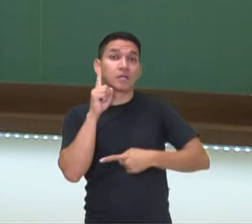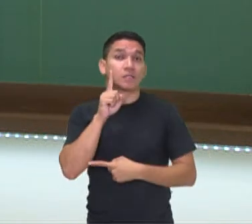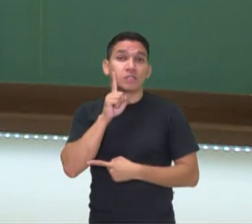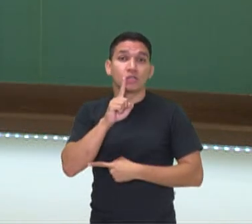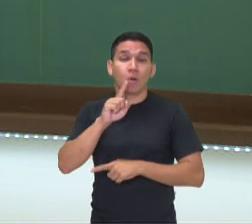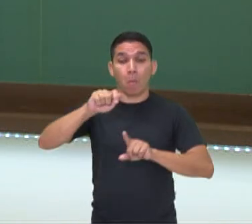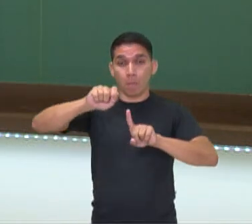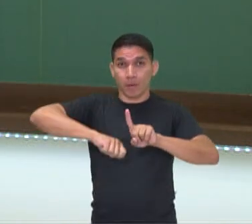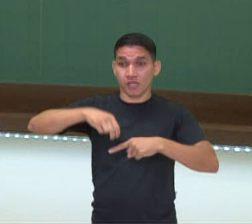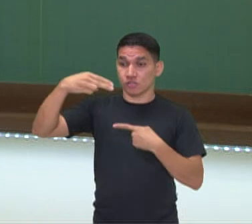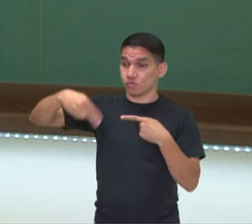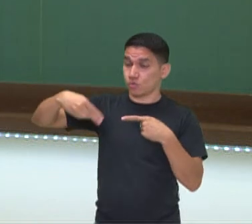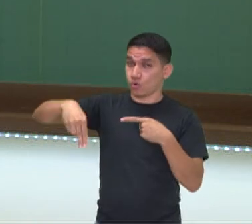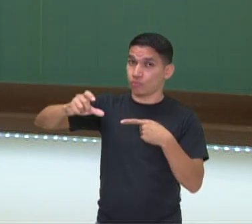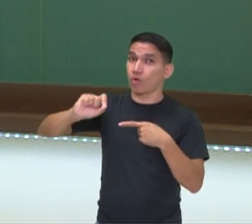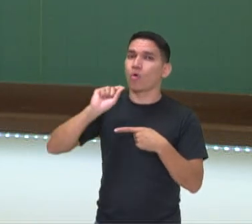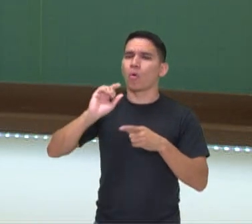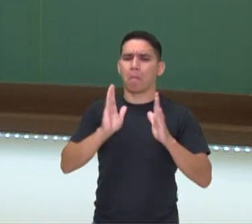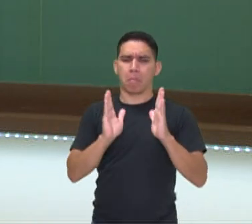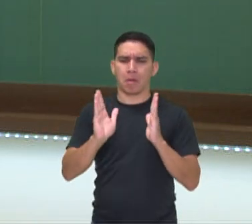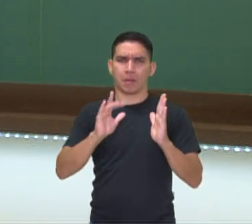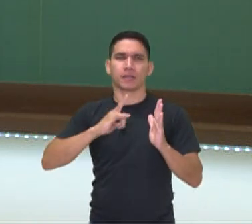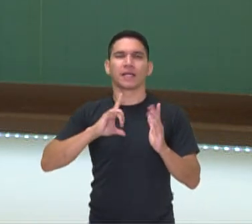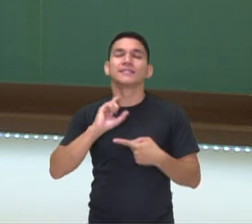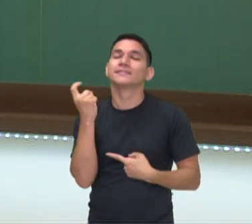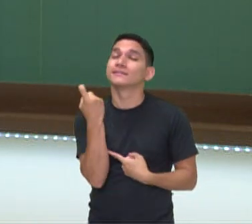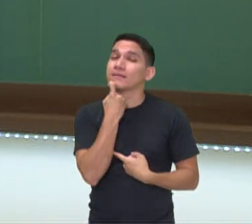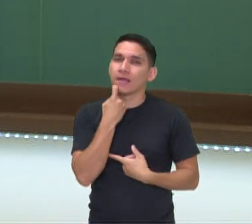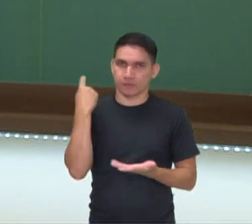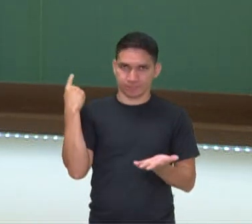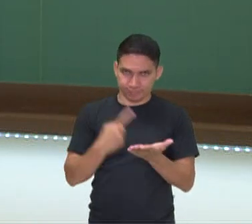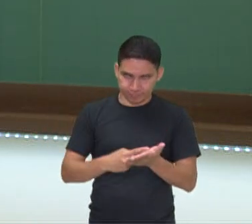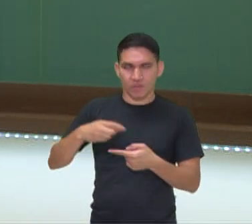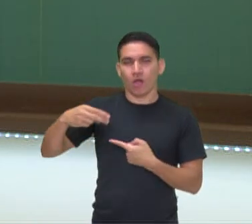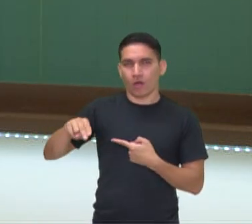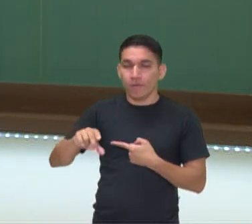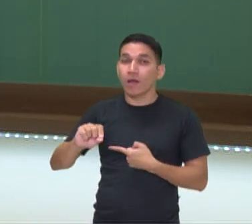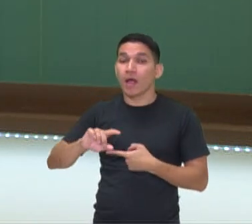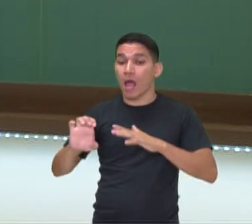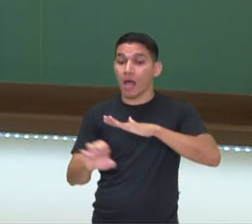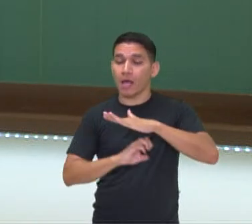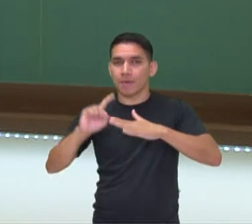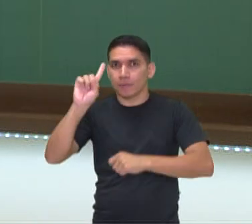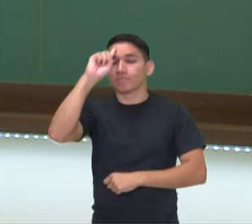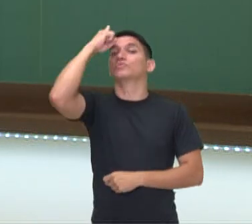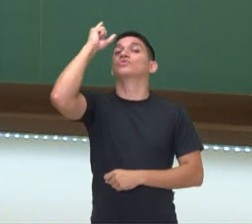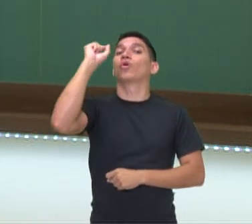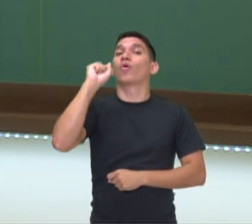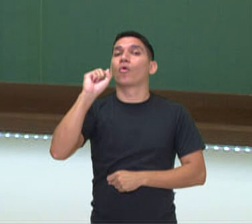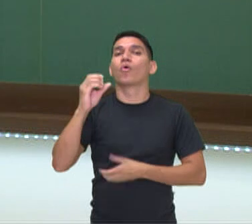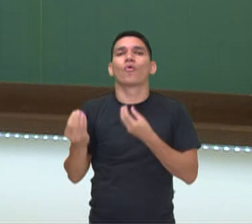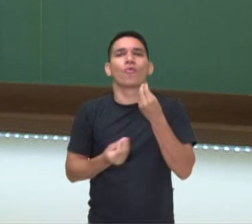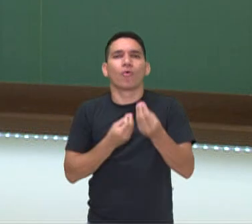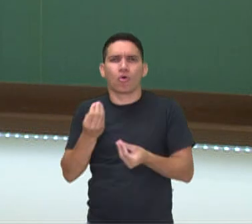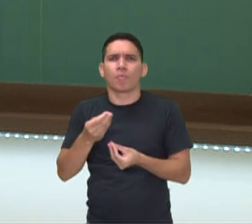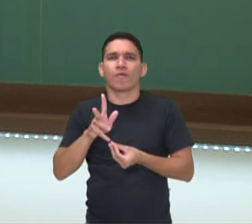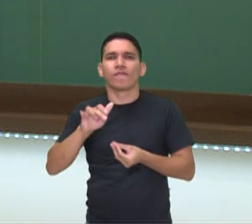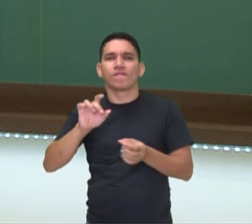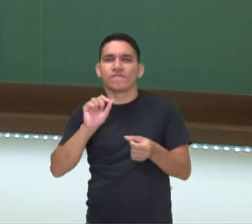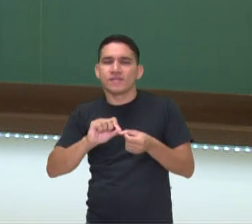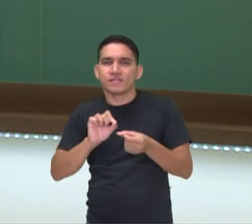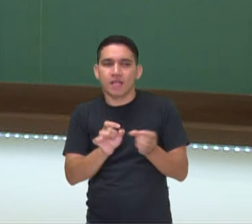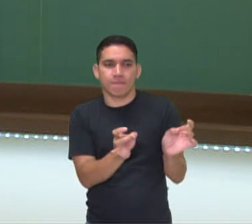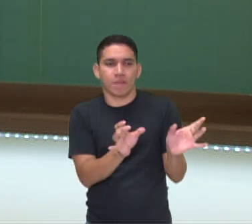de novembro, em uma determinada sexta-feira do mês de novembro, as empresas criaram uma ideia de fazer uma